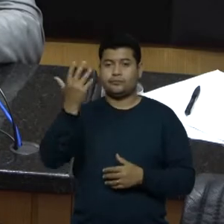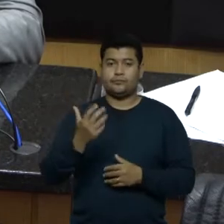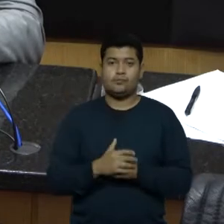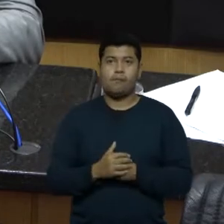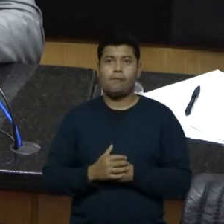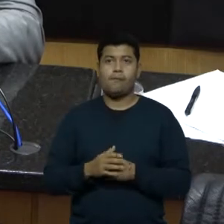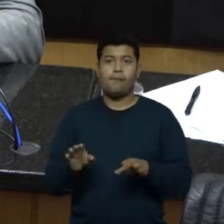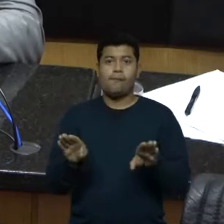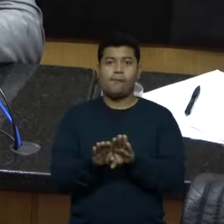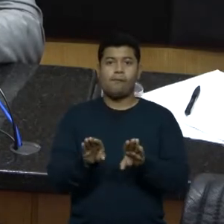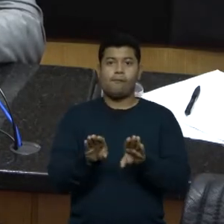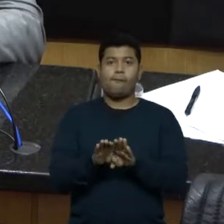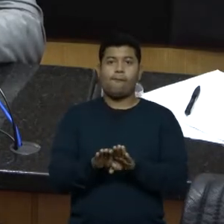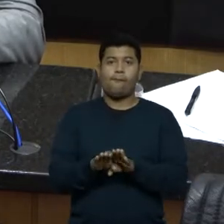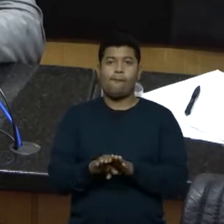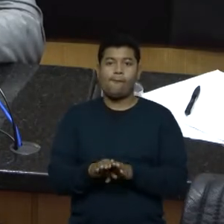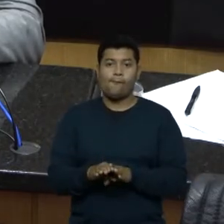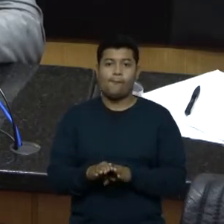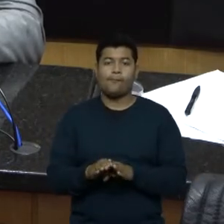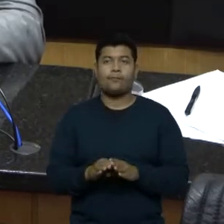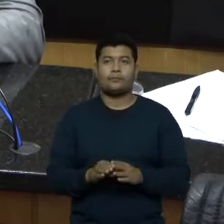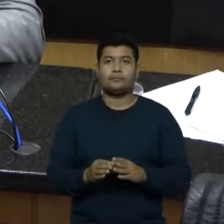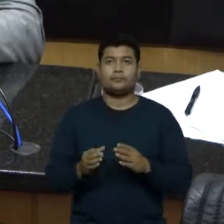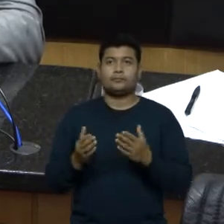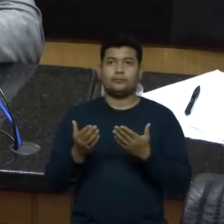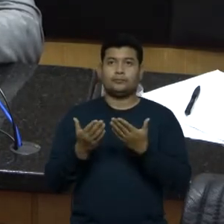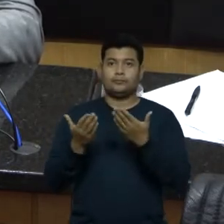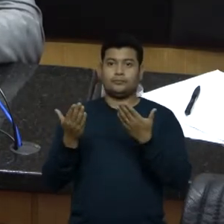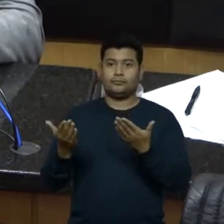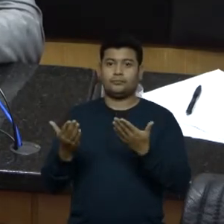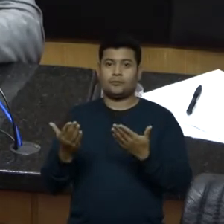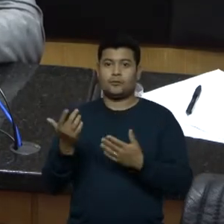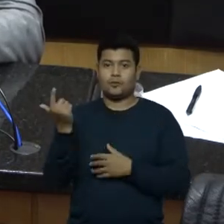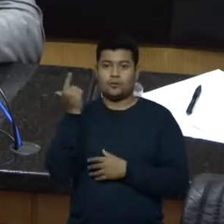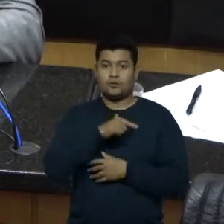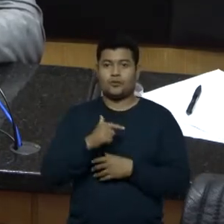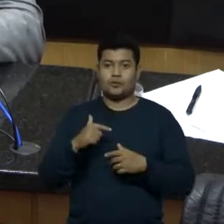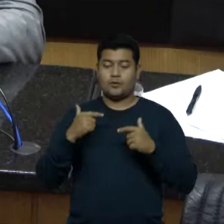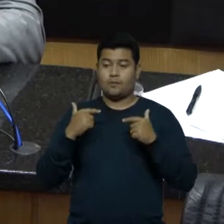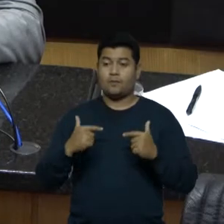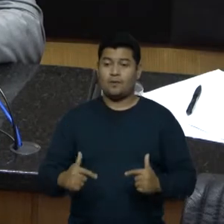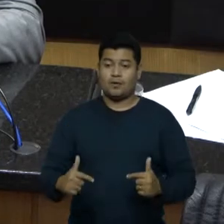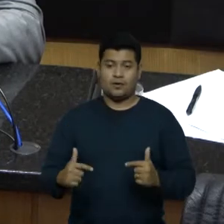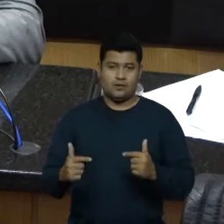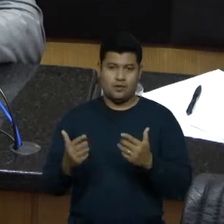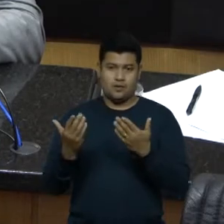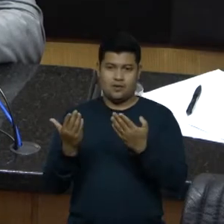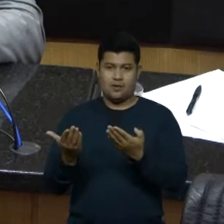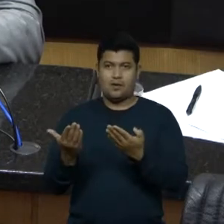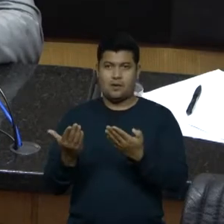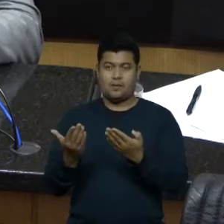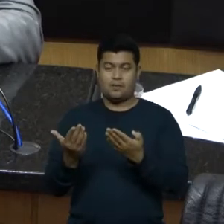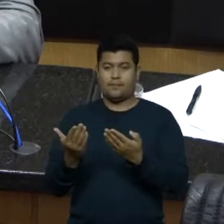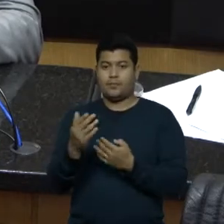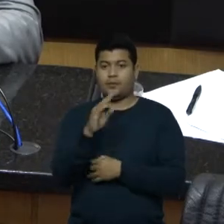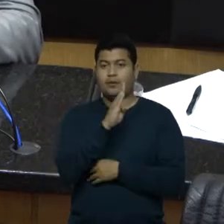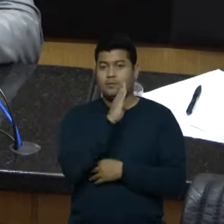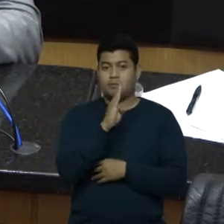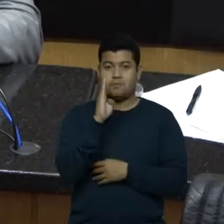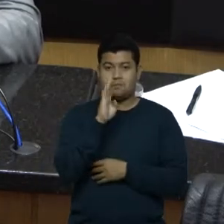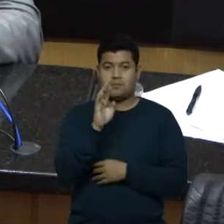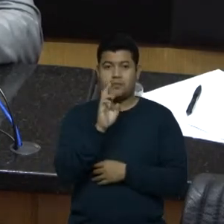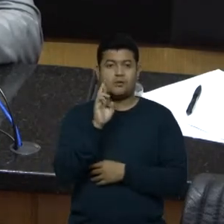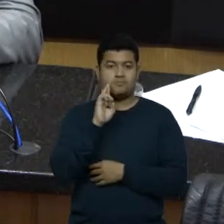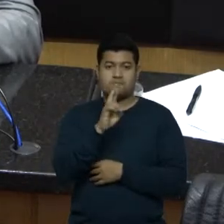E também a aquela medida para trazer a isonomia dos bares e restaurantes que foi apresentada para